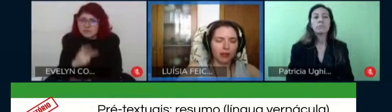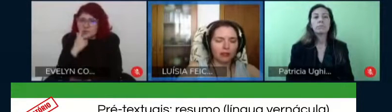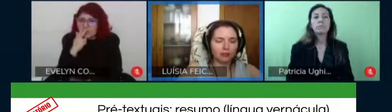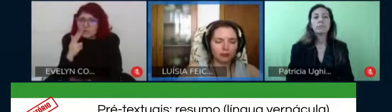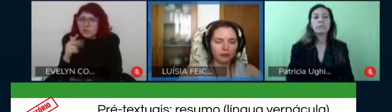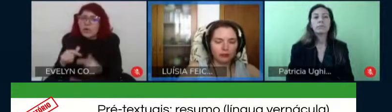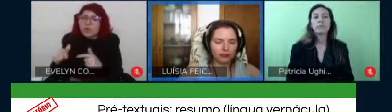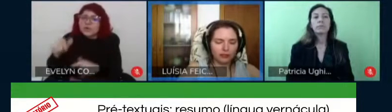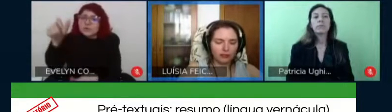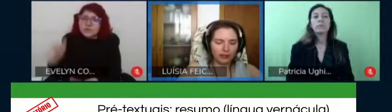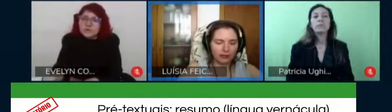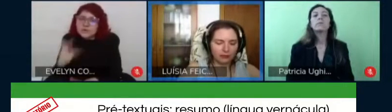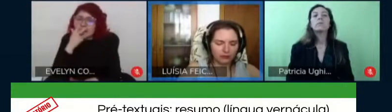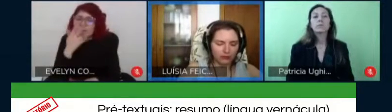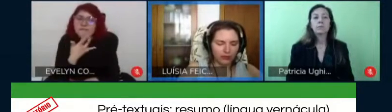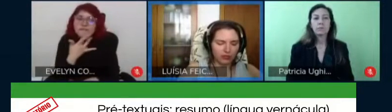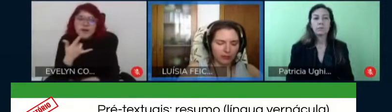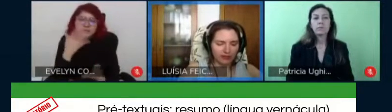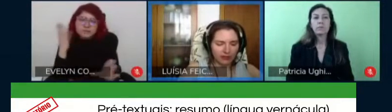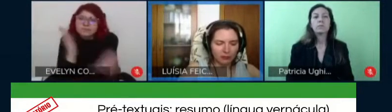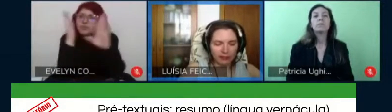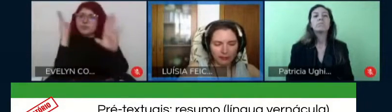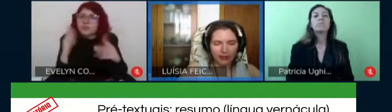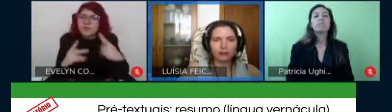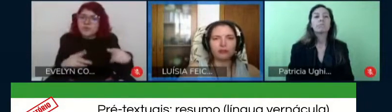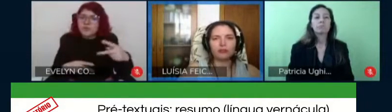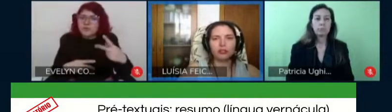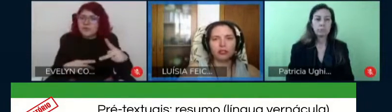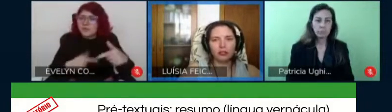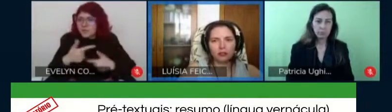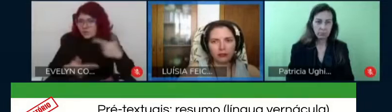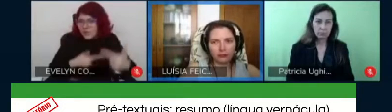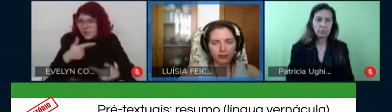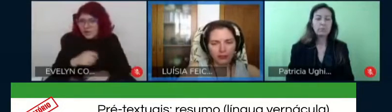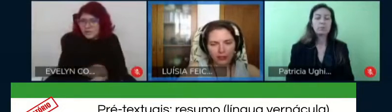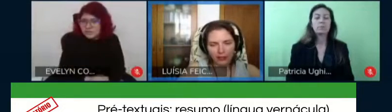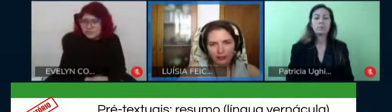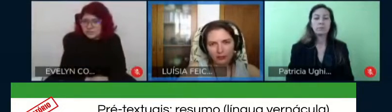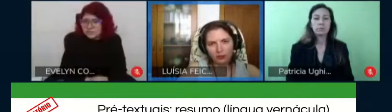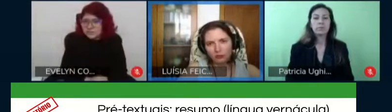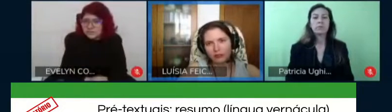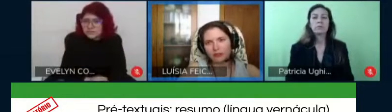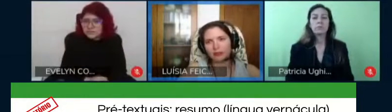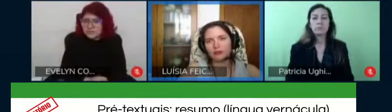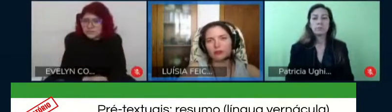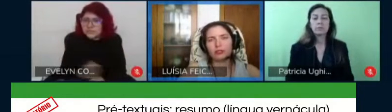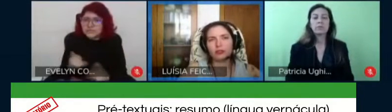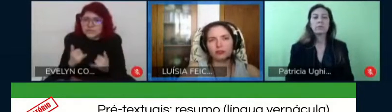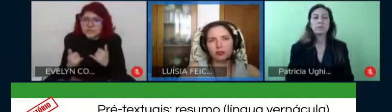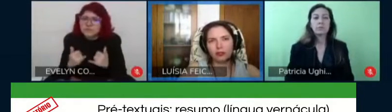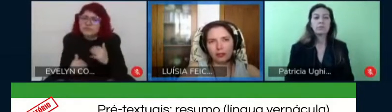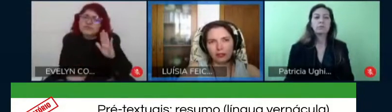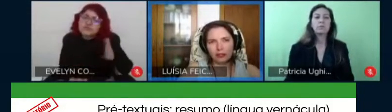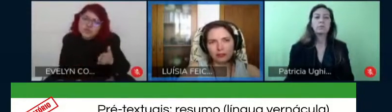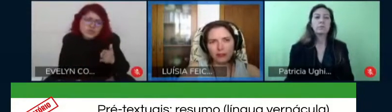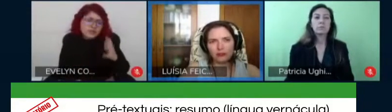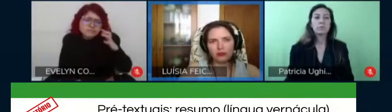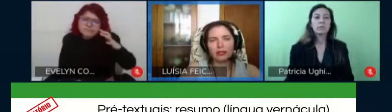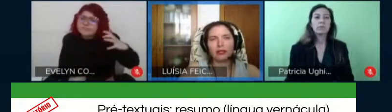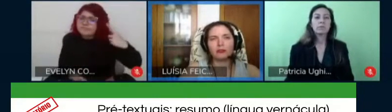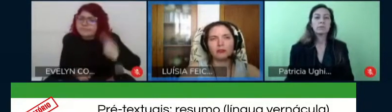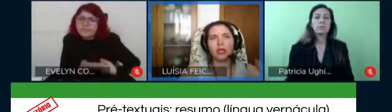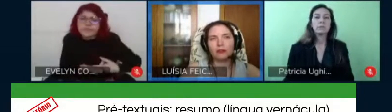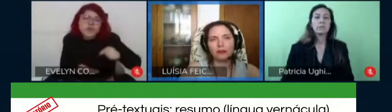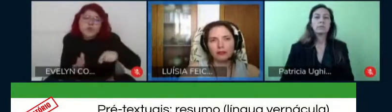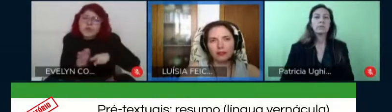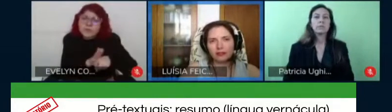vocês. Se vocês já passaram pela parte de definir a questão de pesquisa de vocês, de ir nas bases